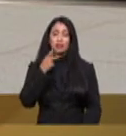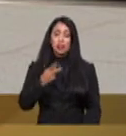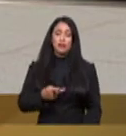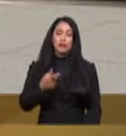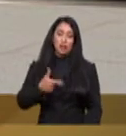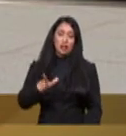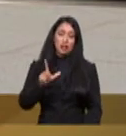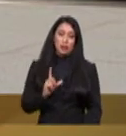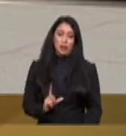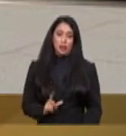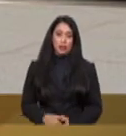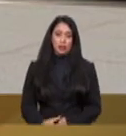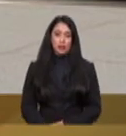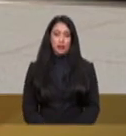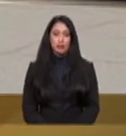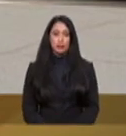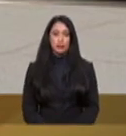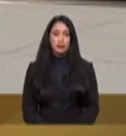aqui.